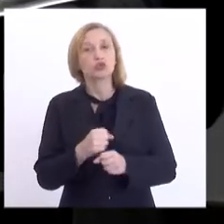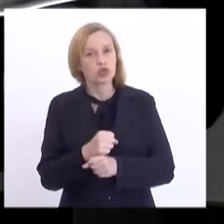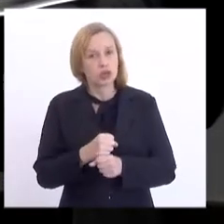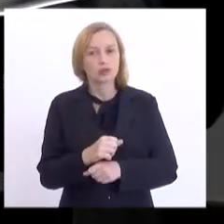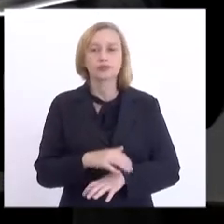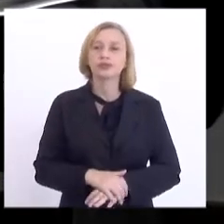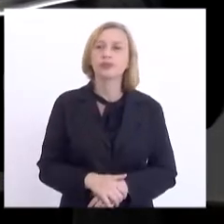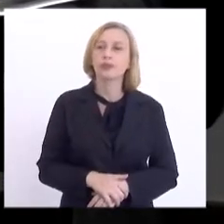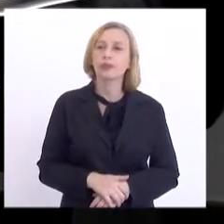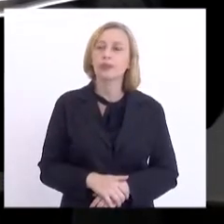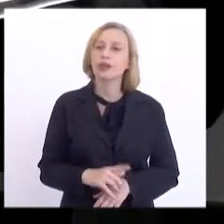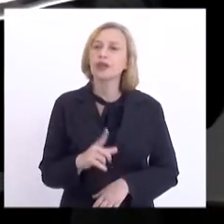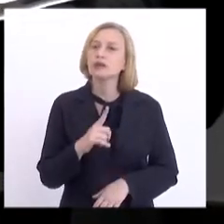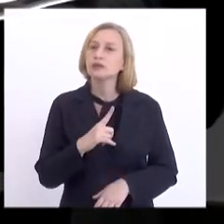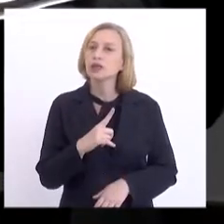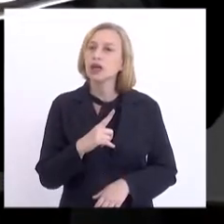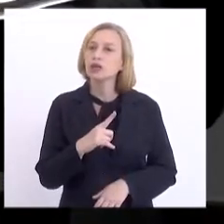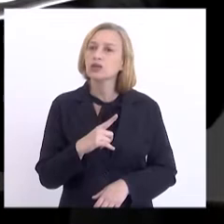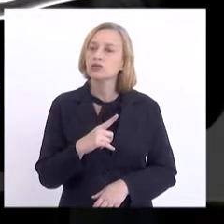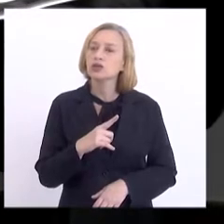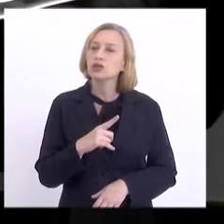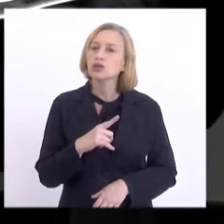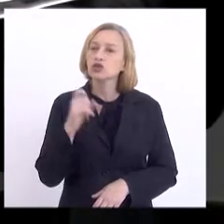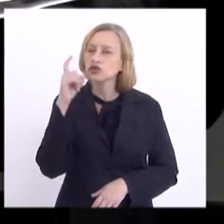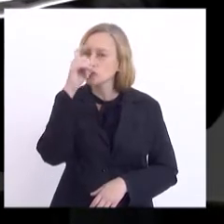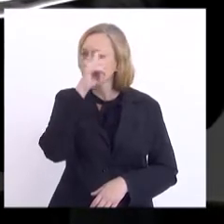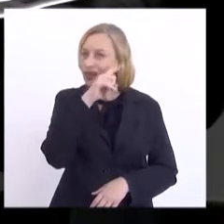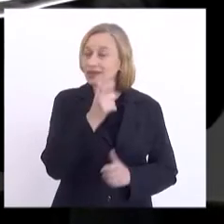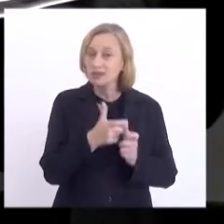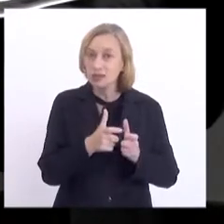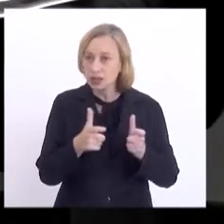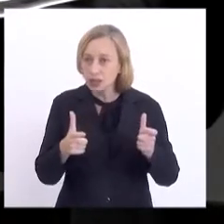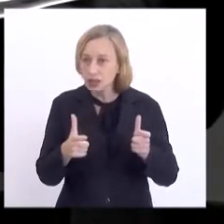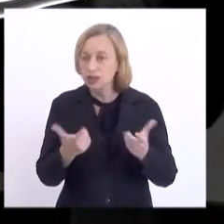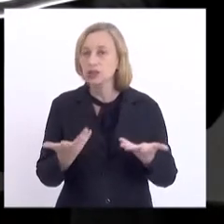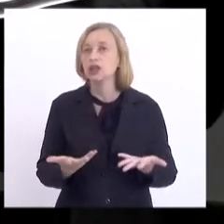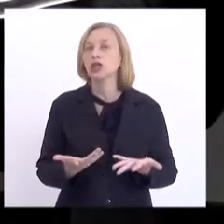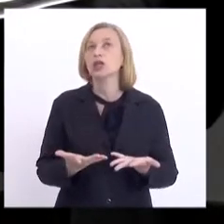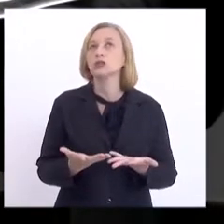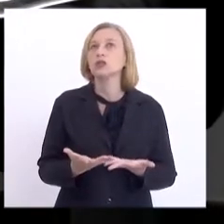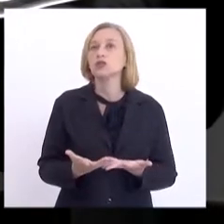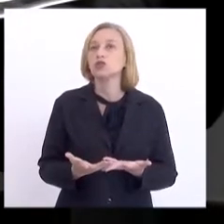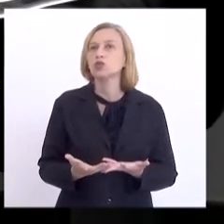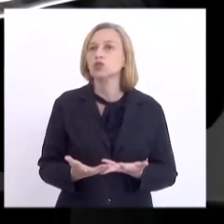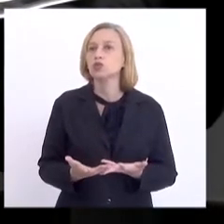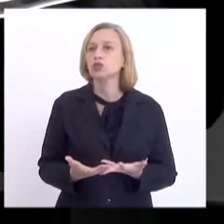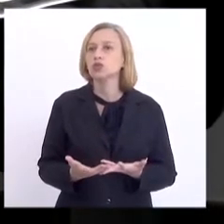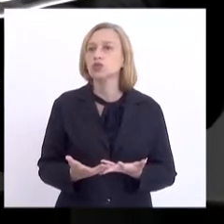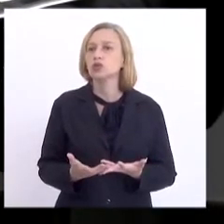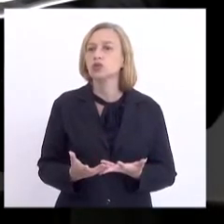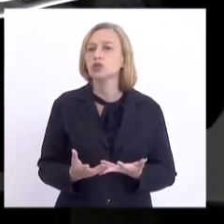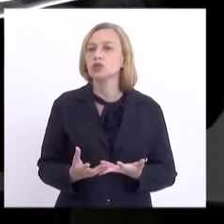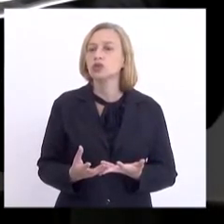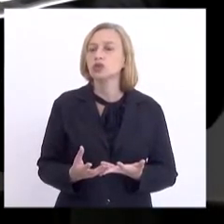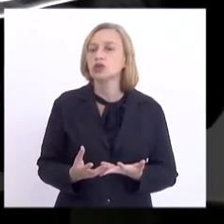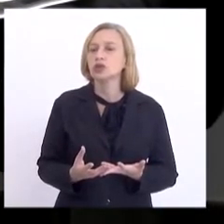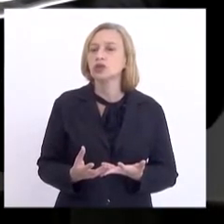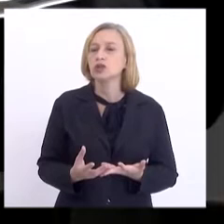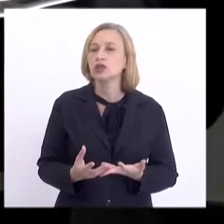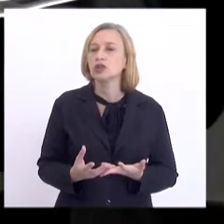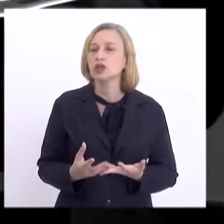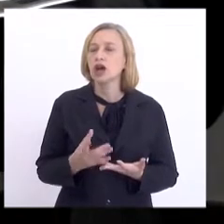anos nós temos tido uma dificuldade enorme de de sobrevivência do